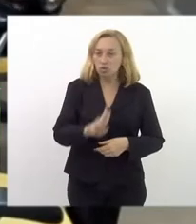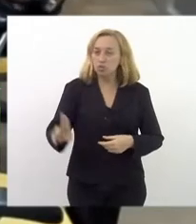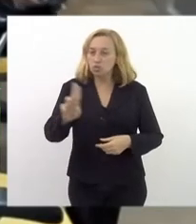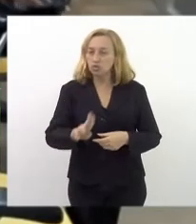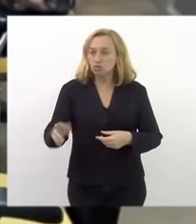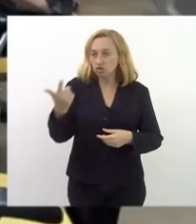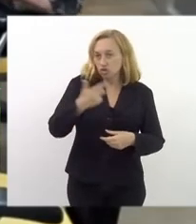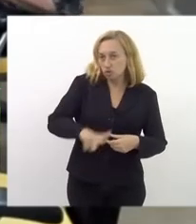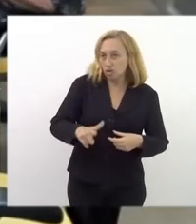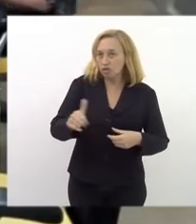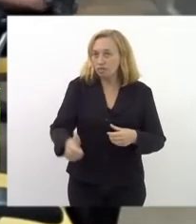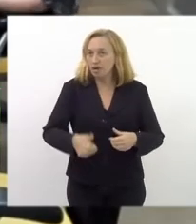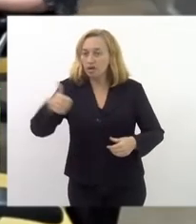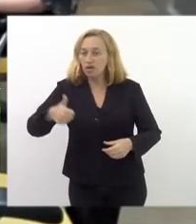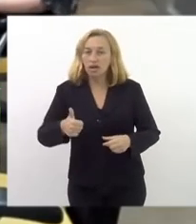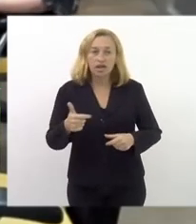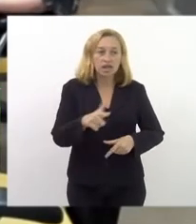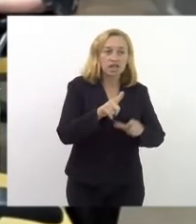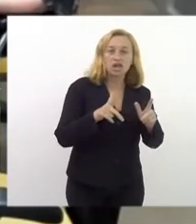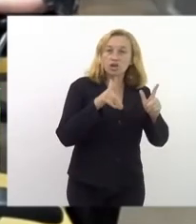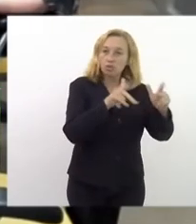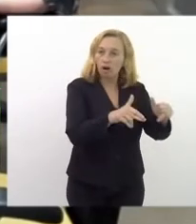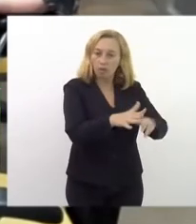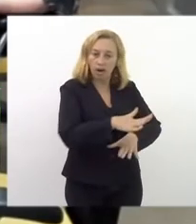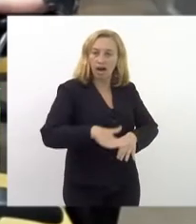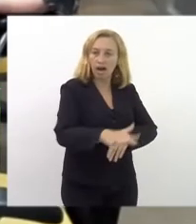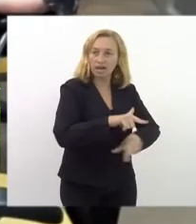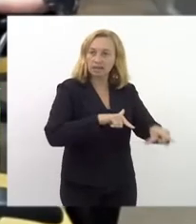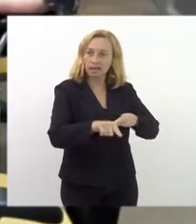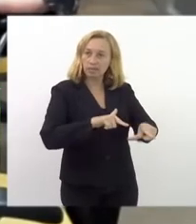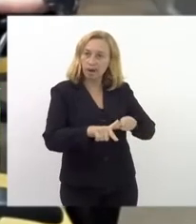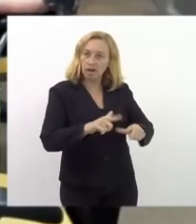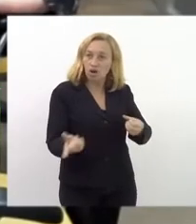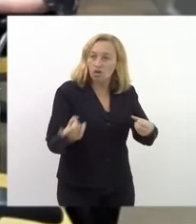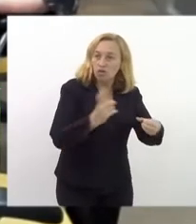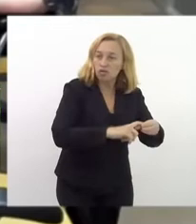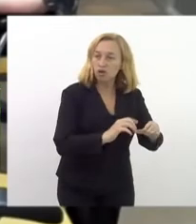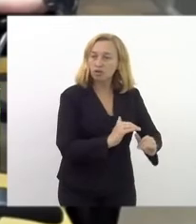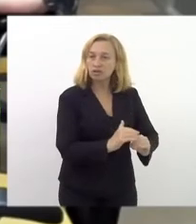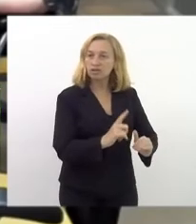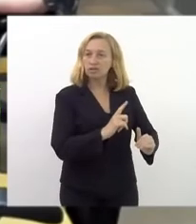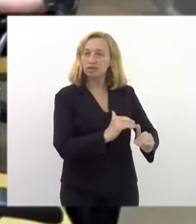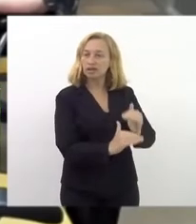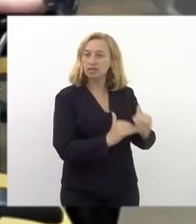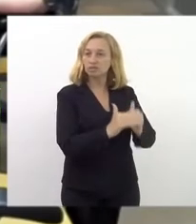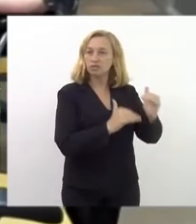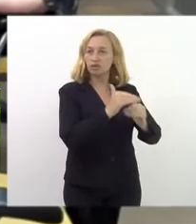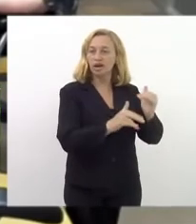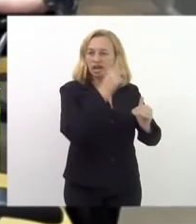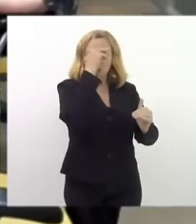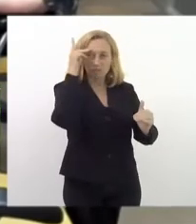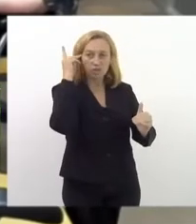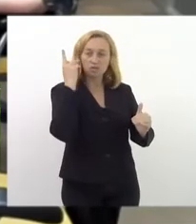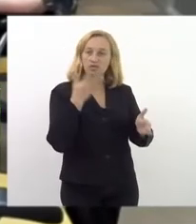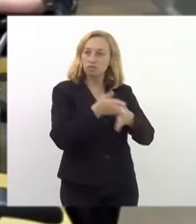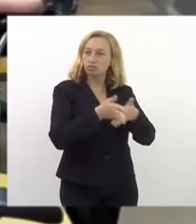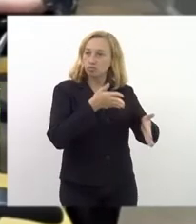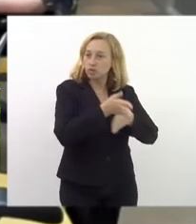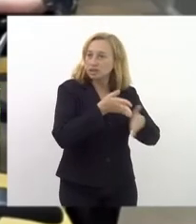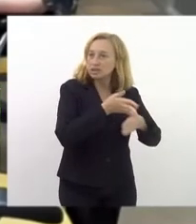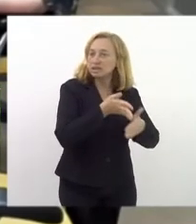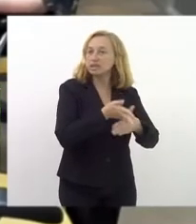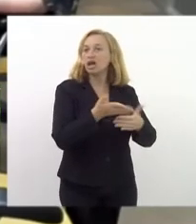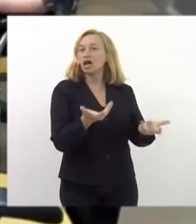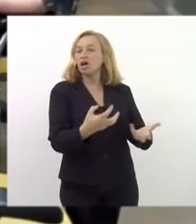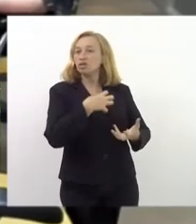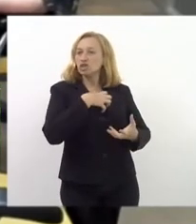também, o mercado de trabalho volta a aquecer e aí as pessoas consomem automaticamente, que é o